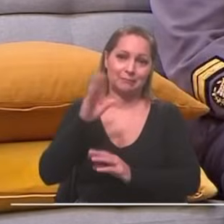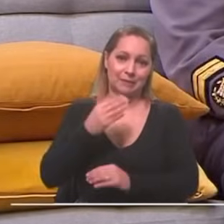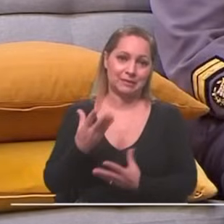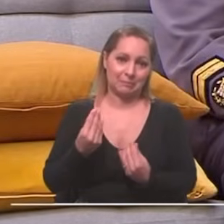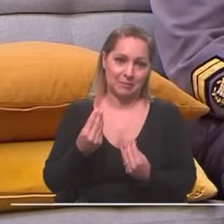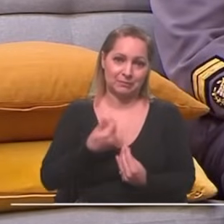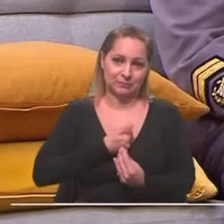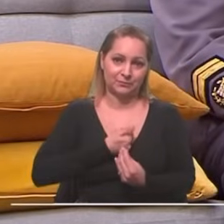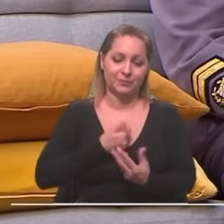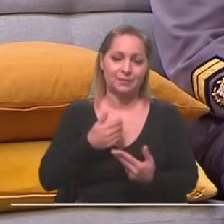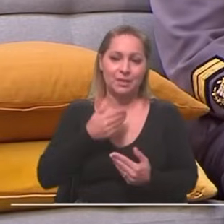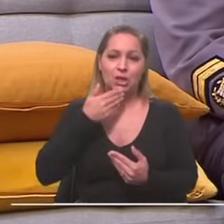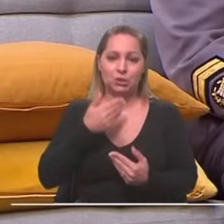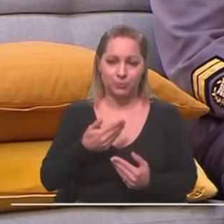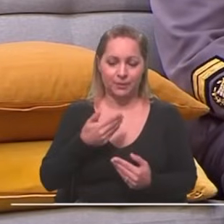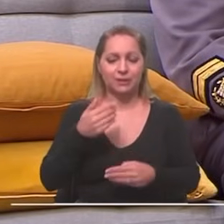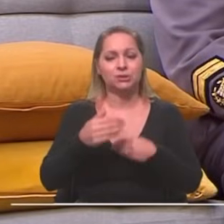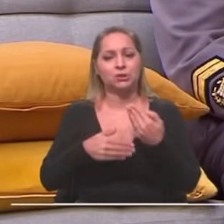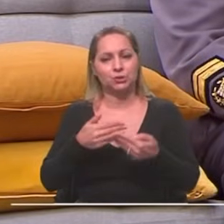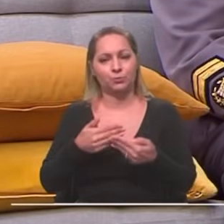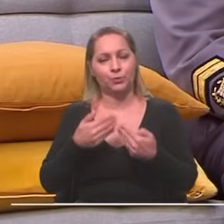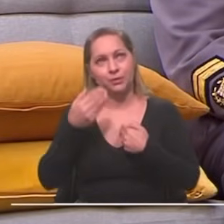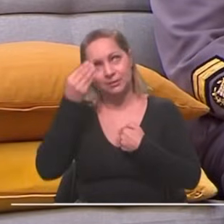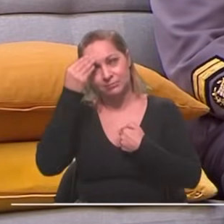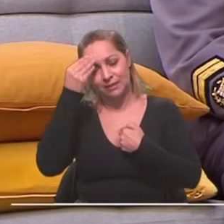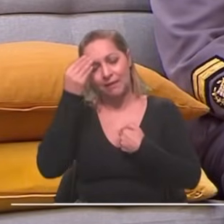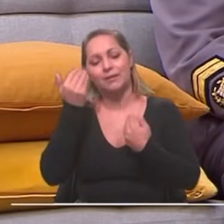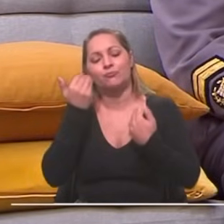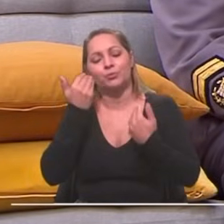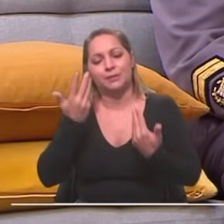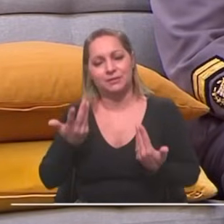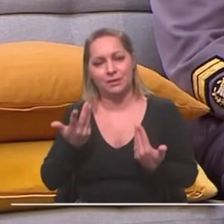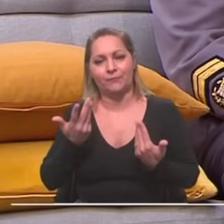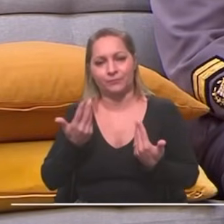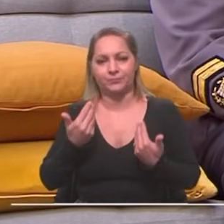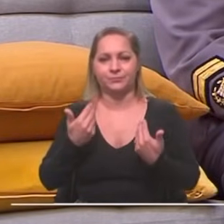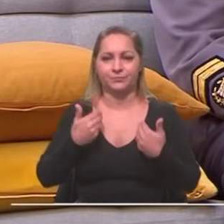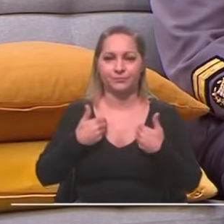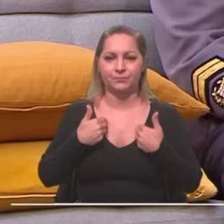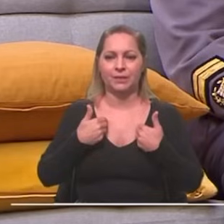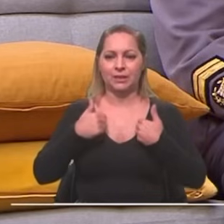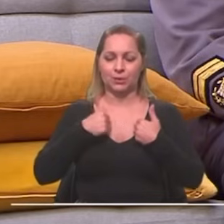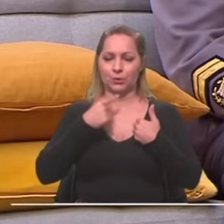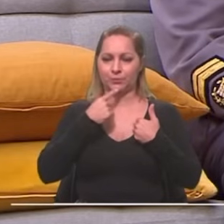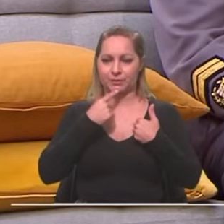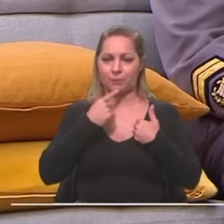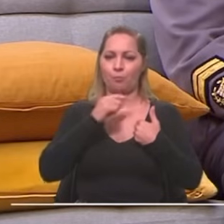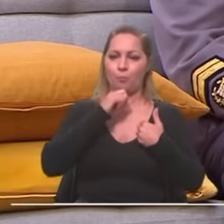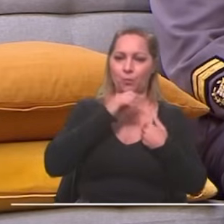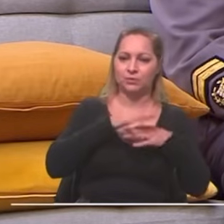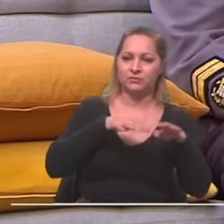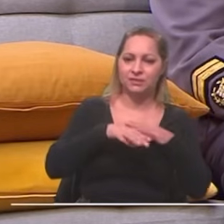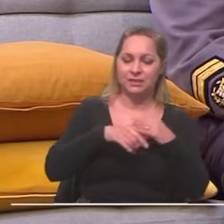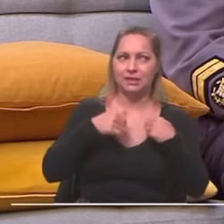difícil. Mas depois a experiência também começa a trabalhar, a jogar a nosso favor. Nós percebemos o que é que podemos fazer, o que é que